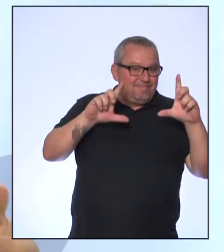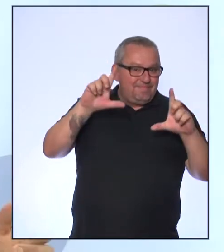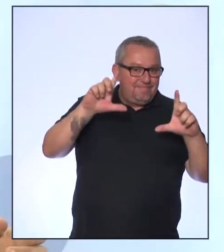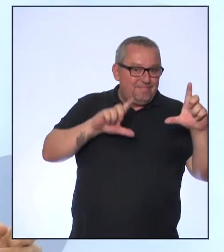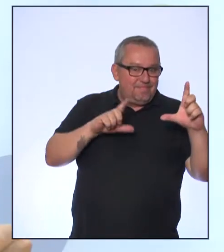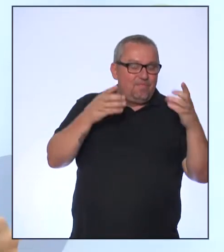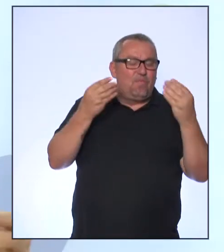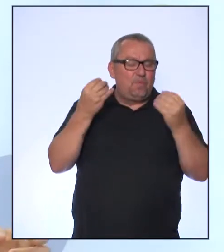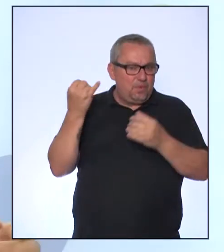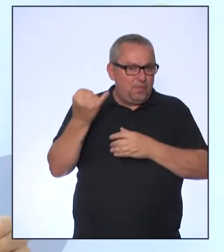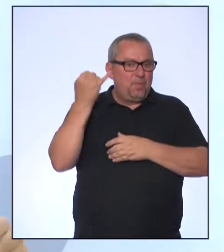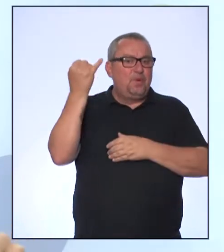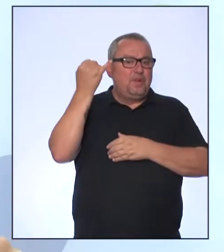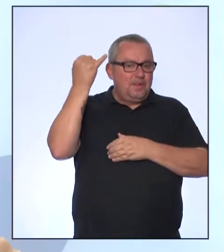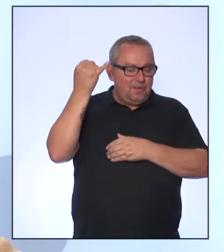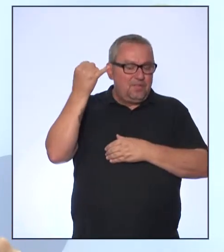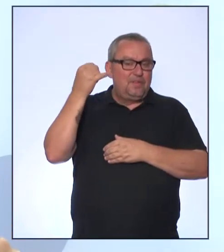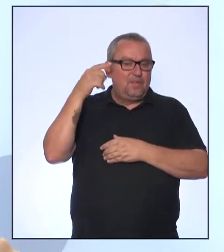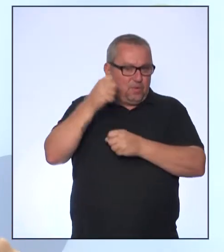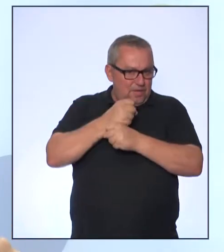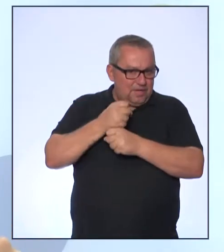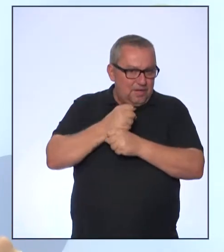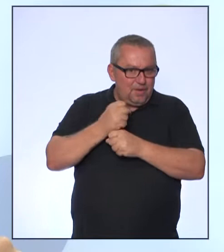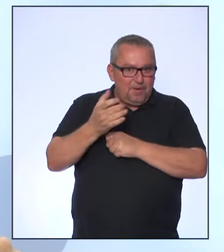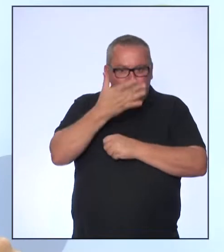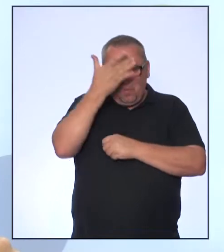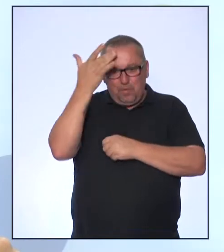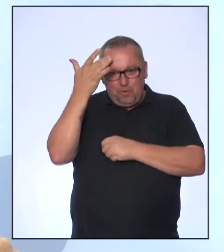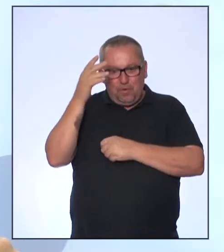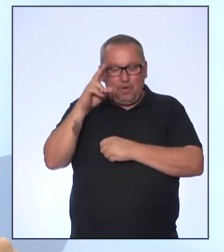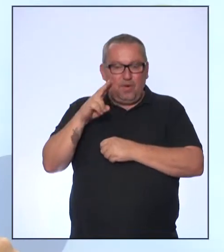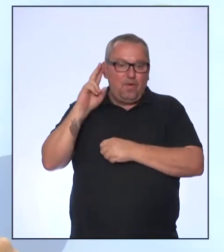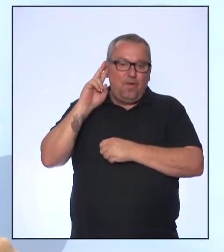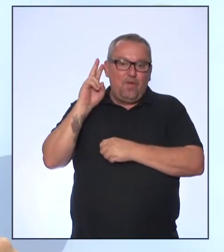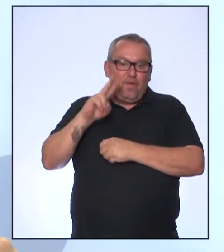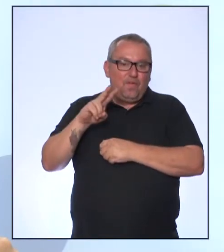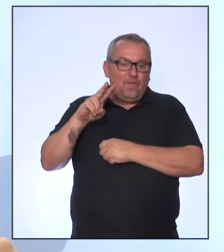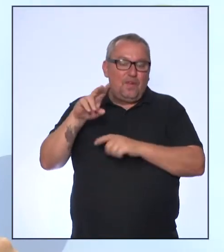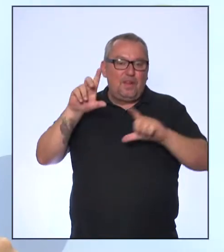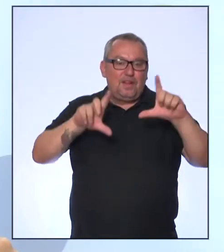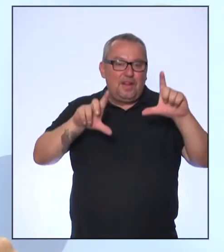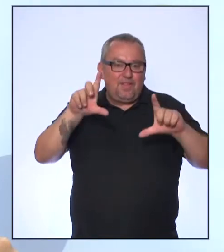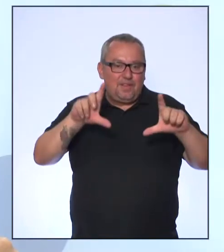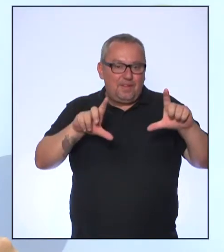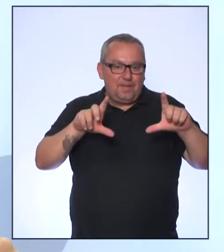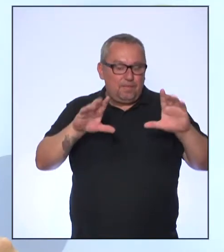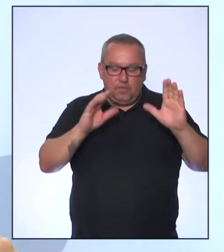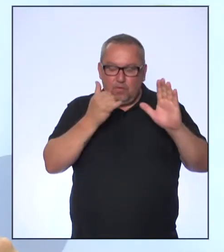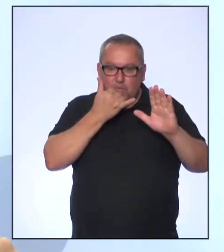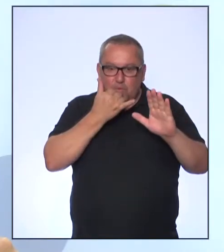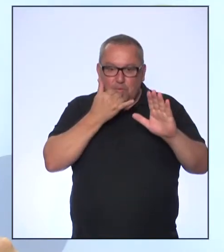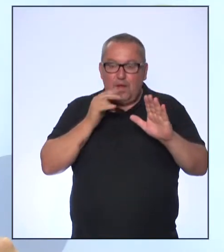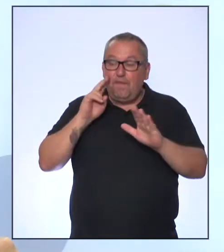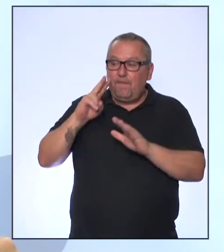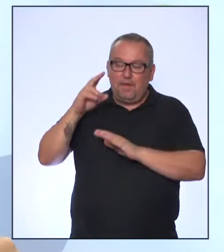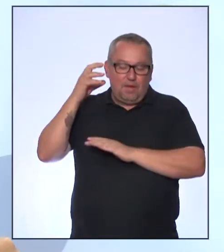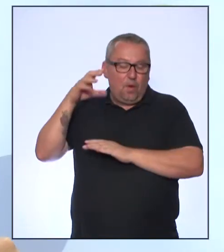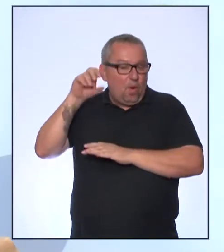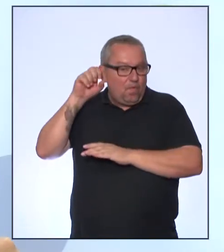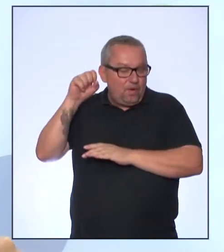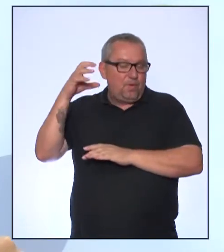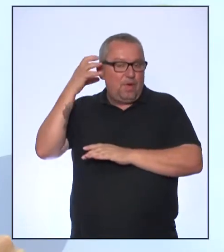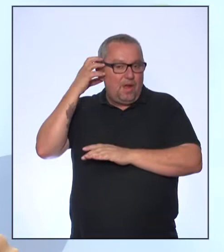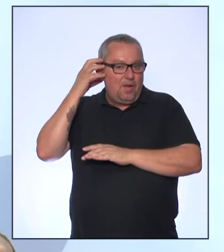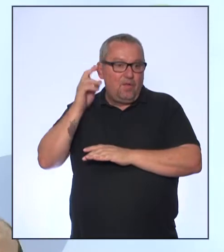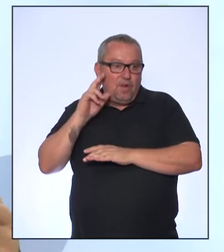muito significativos e grandiosos. As pessoas que acabam ouvindo na televisão, ouvindo no rádio e vão ver